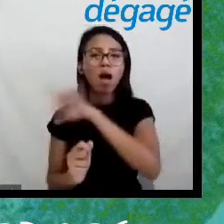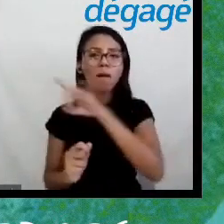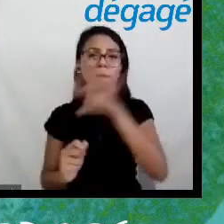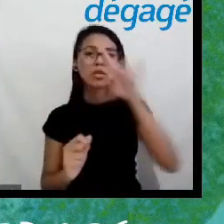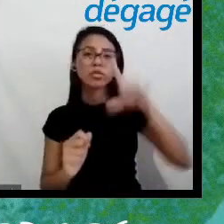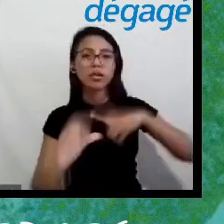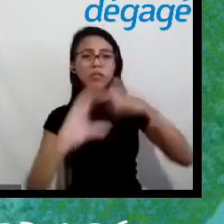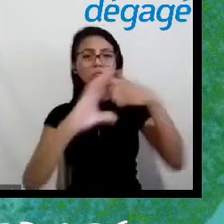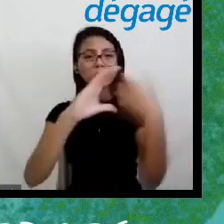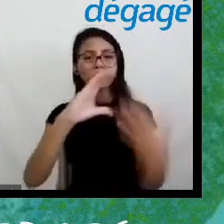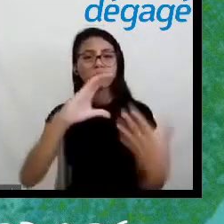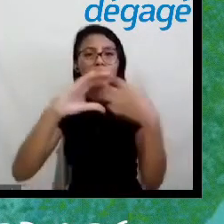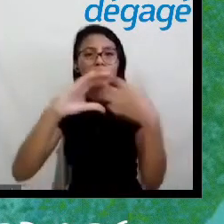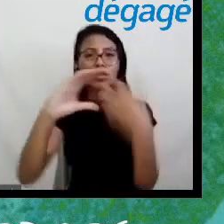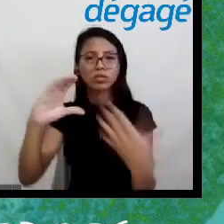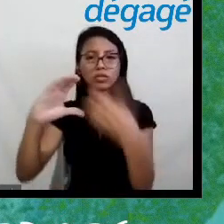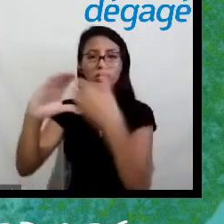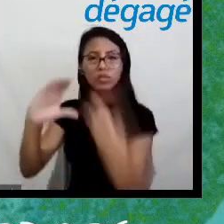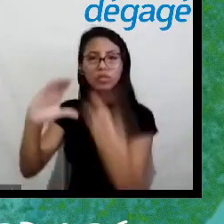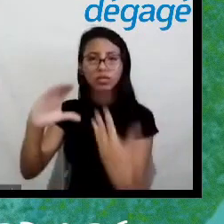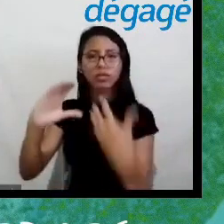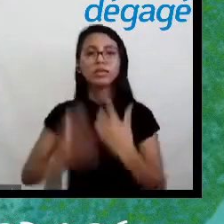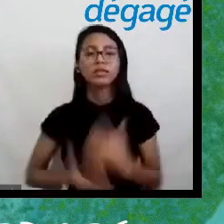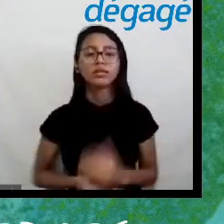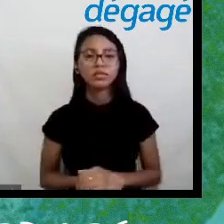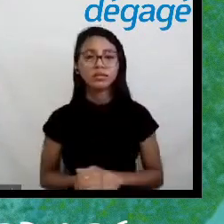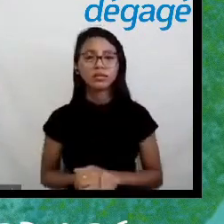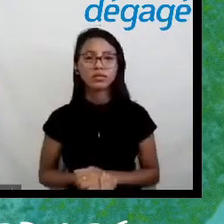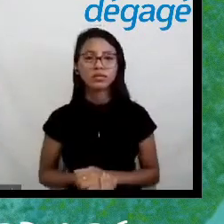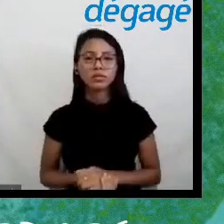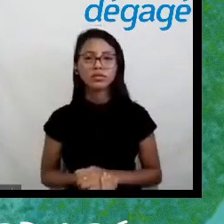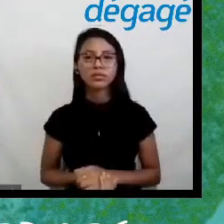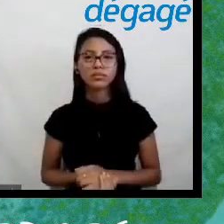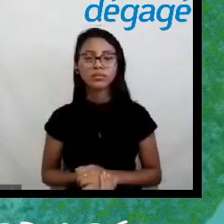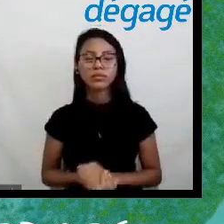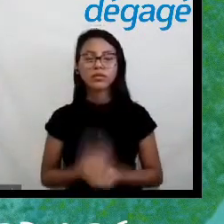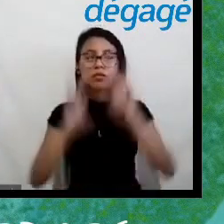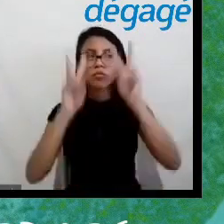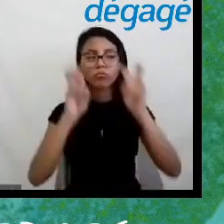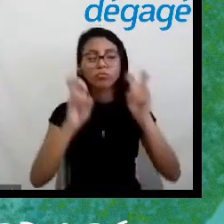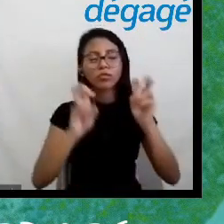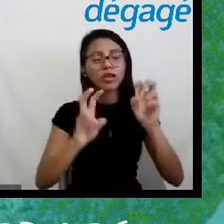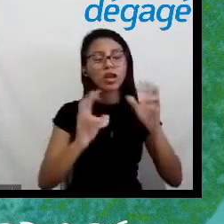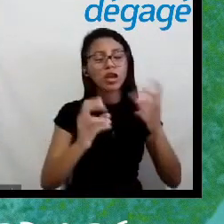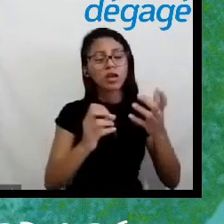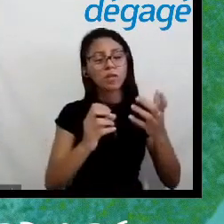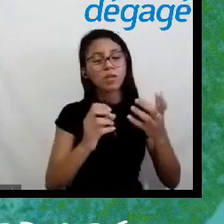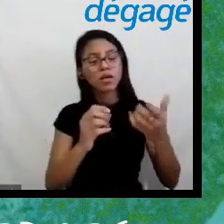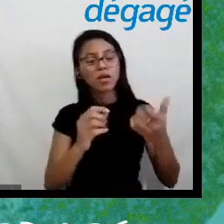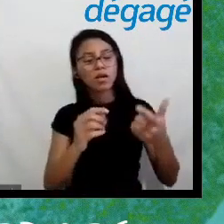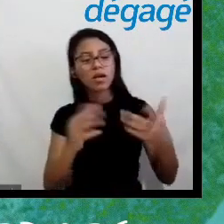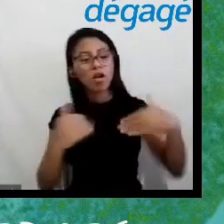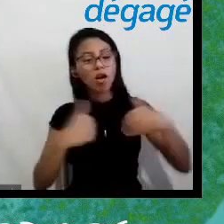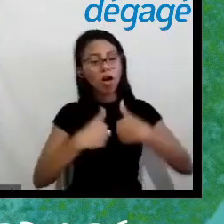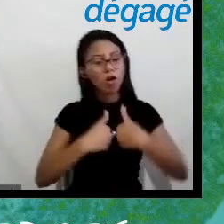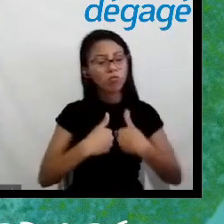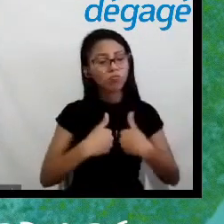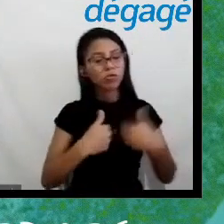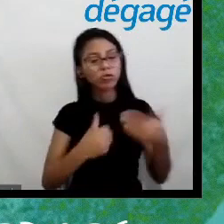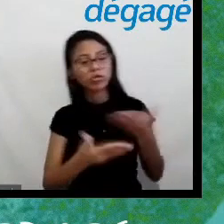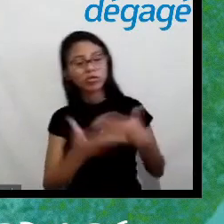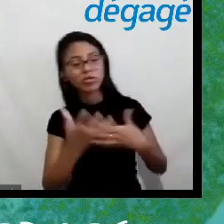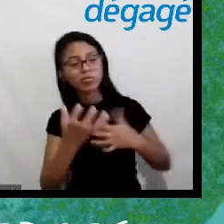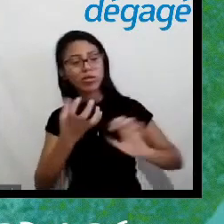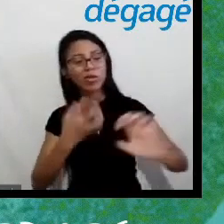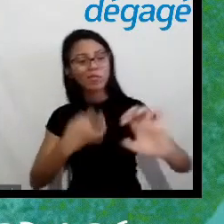nesses quesitos, né? E o tema afetos, autismos e artes, eu acho que é um tema que se entrelaça de maneira muito especial